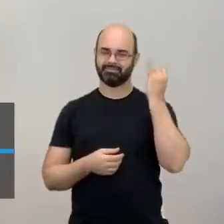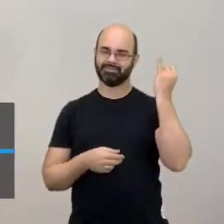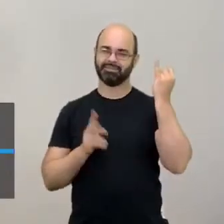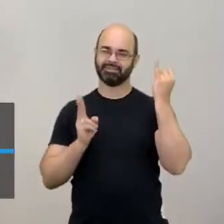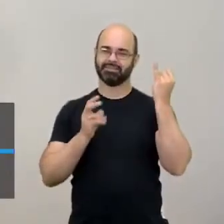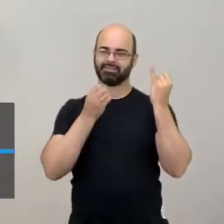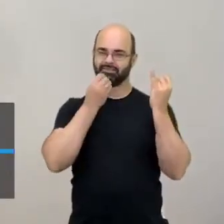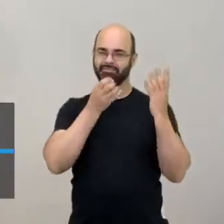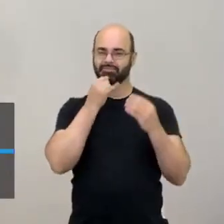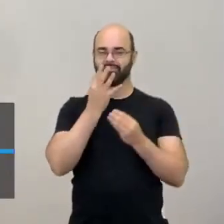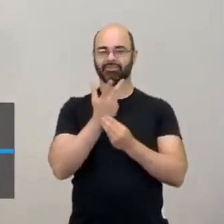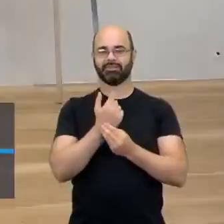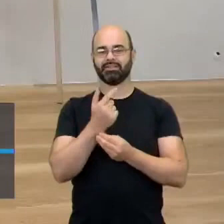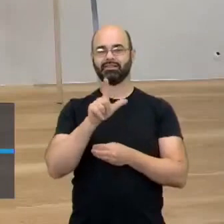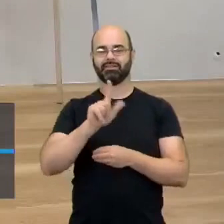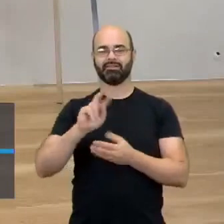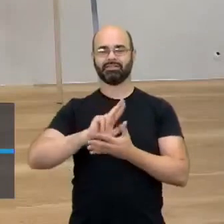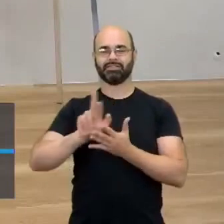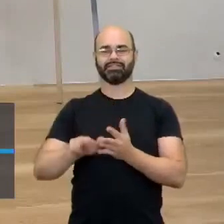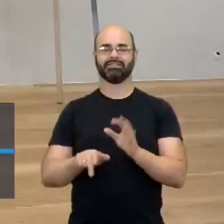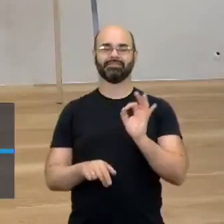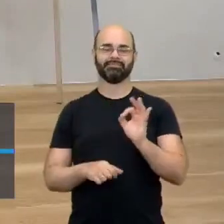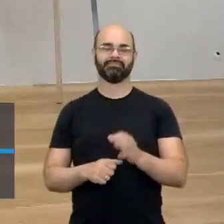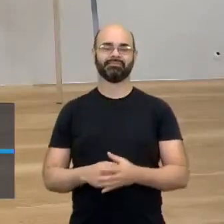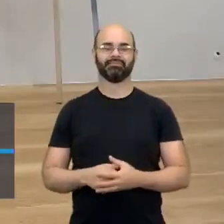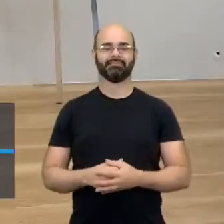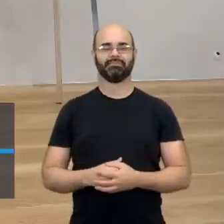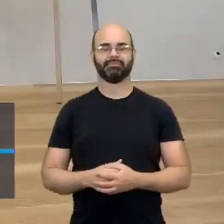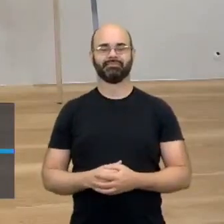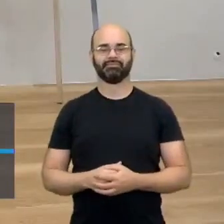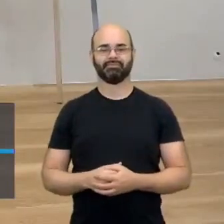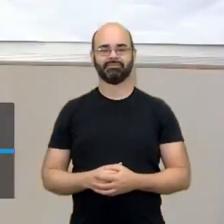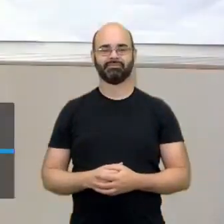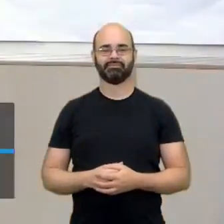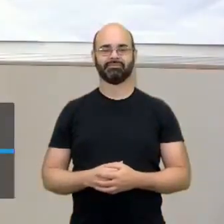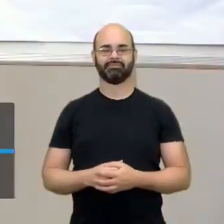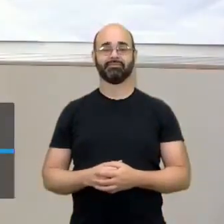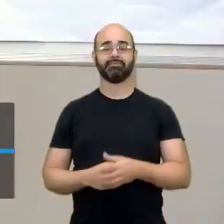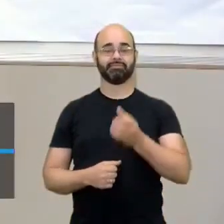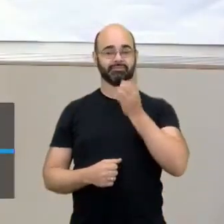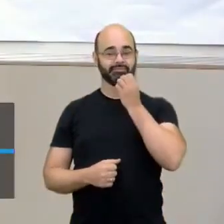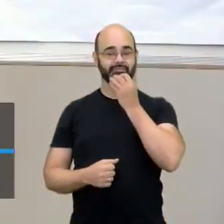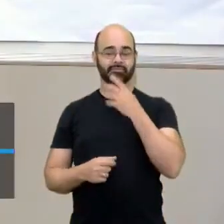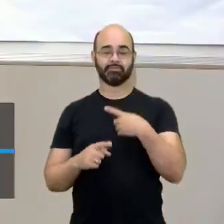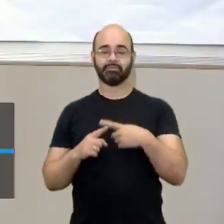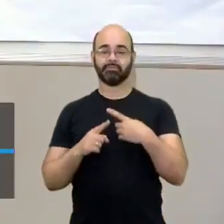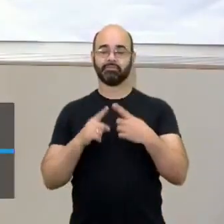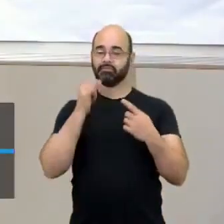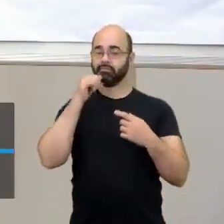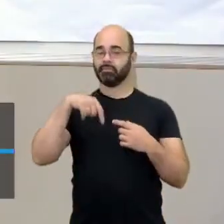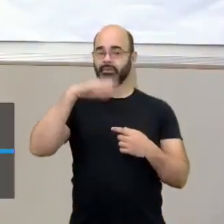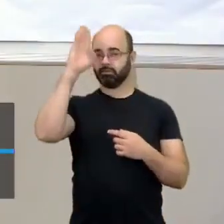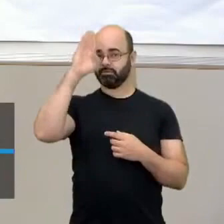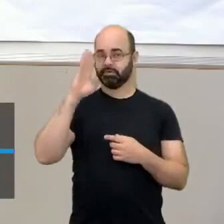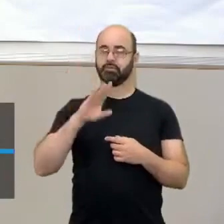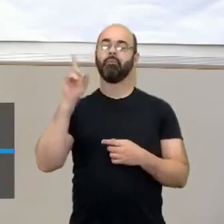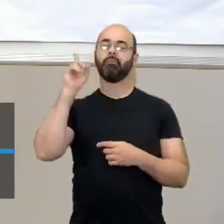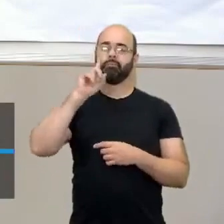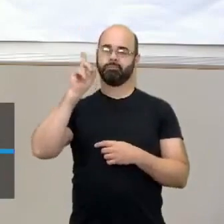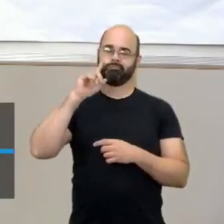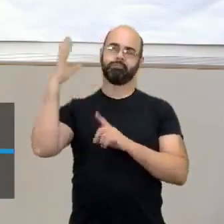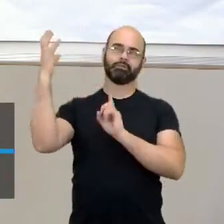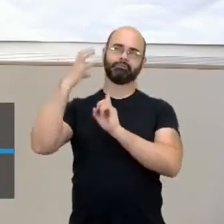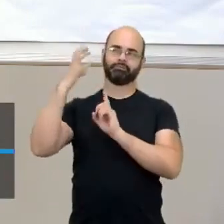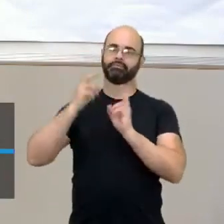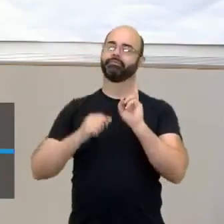sobre as linguagens artísticas, Sim, né? sim. É interessante pensar como a cultura brasileira é muito americanizada. É um debate que é interessante